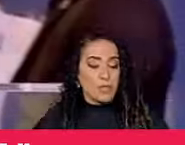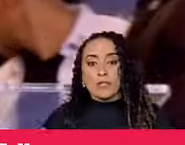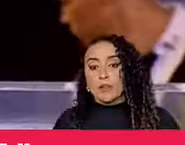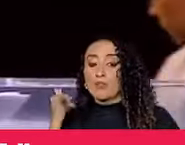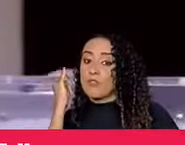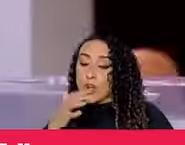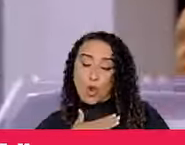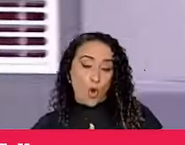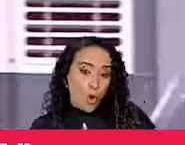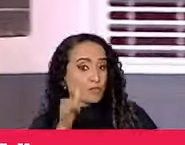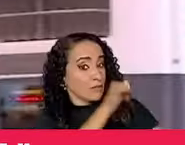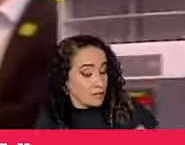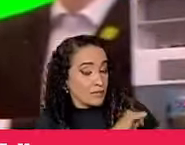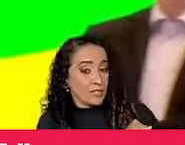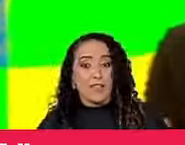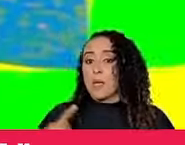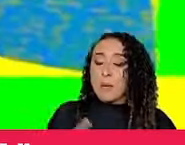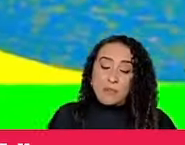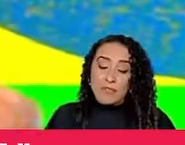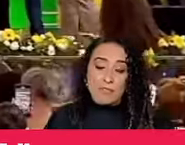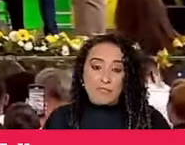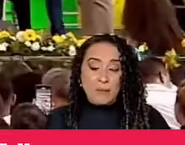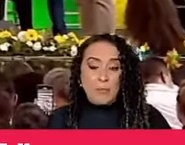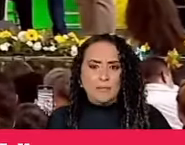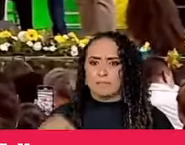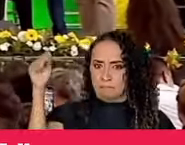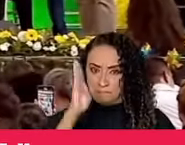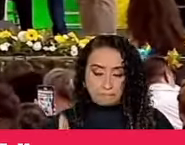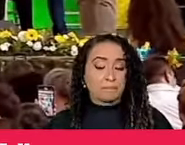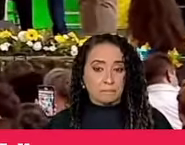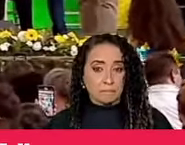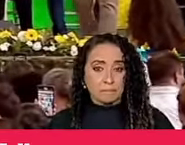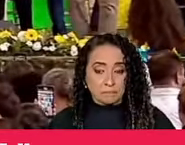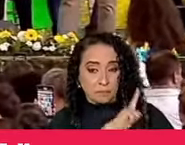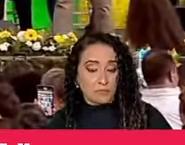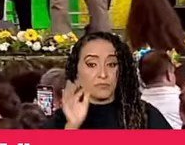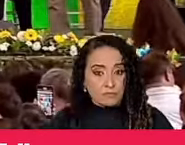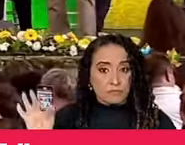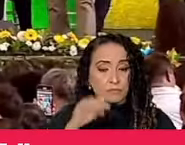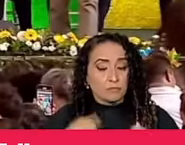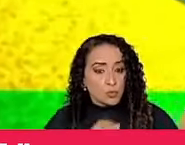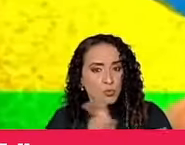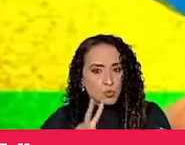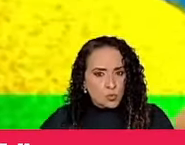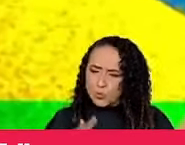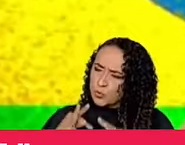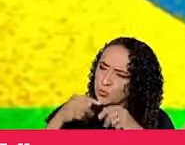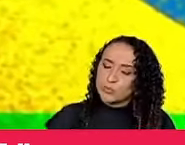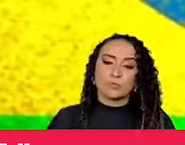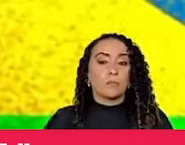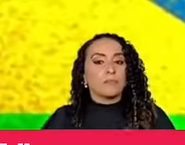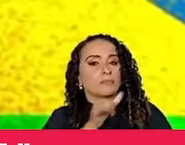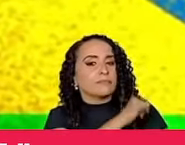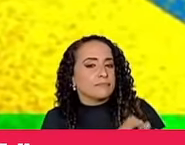eu falo que eu gosto do Rio de Janeiro, é porque o país e o governo federal têm que cuidar de todas as cidades,